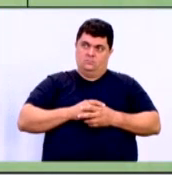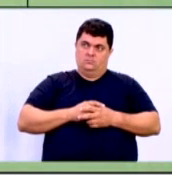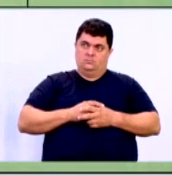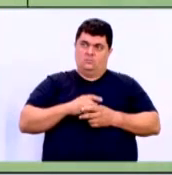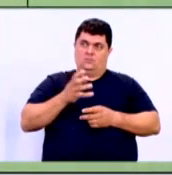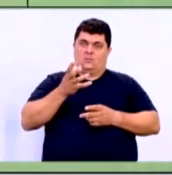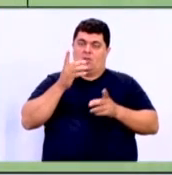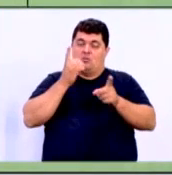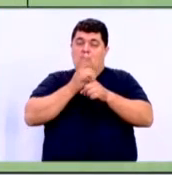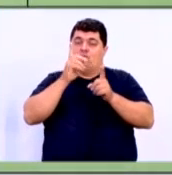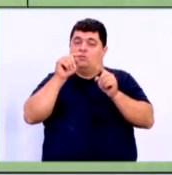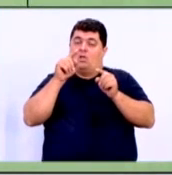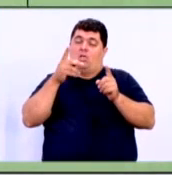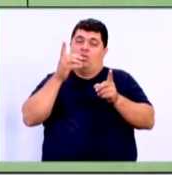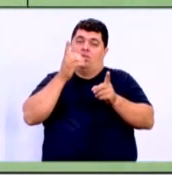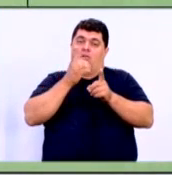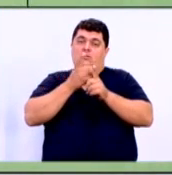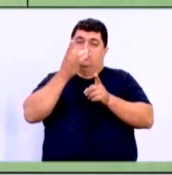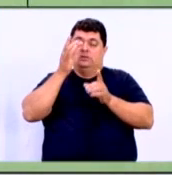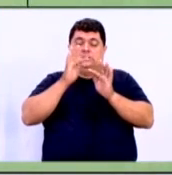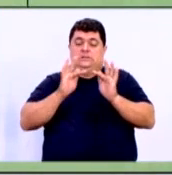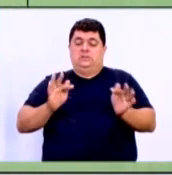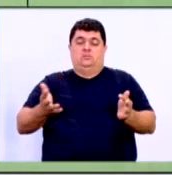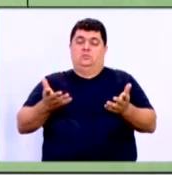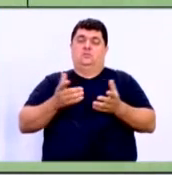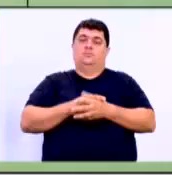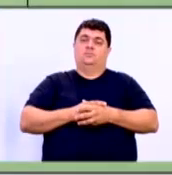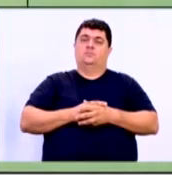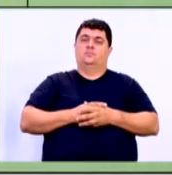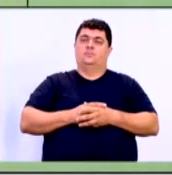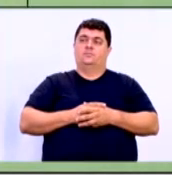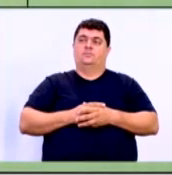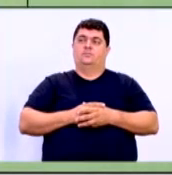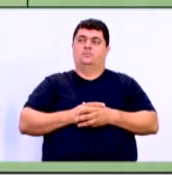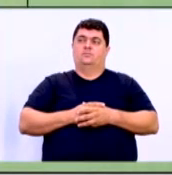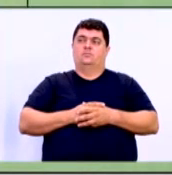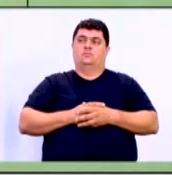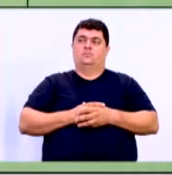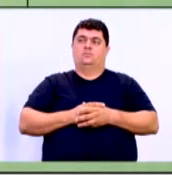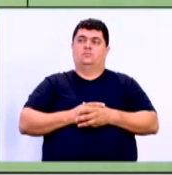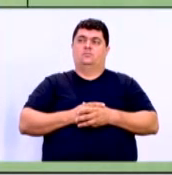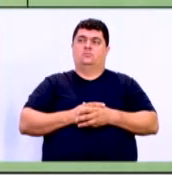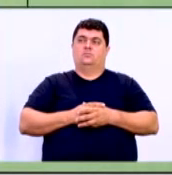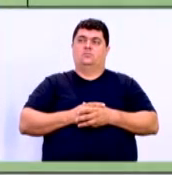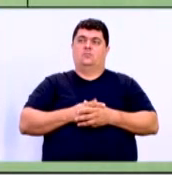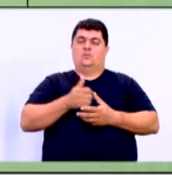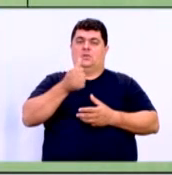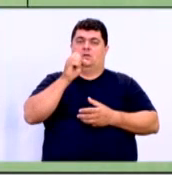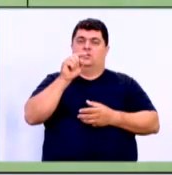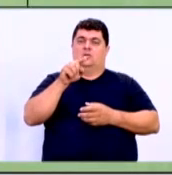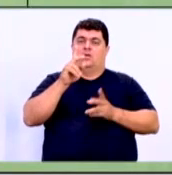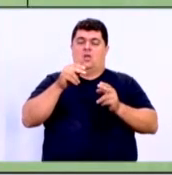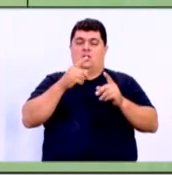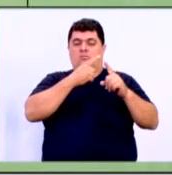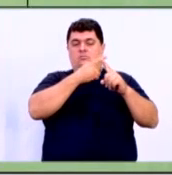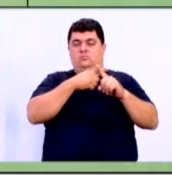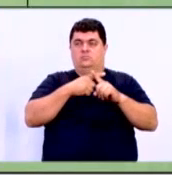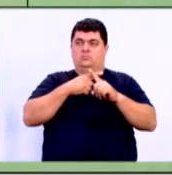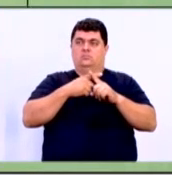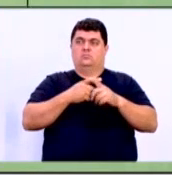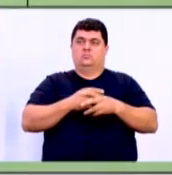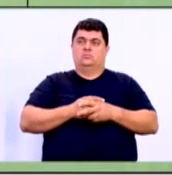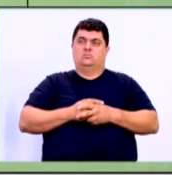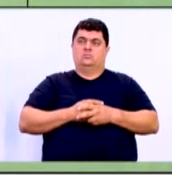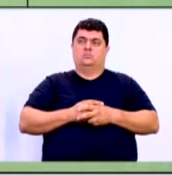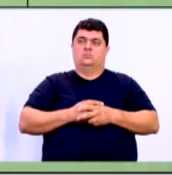É assim que nós achamos a nossa receita líquida, 180. Então, esse 180.000 nada mais nada menos do que é a